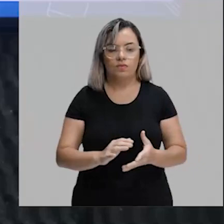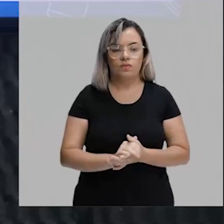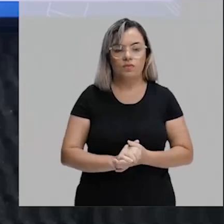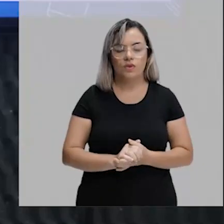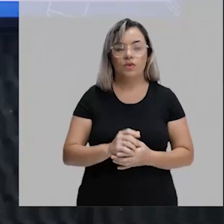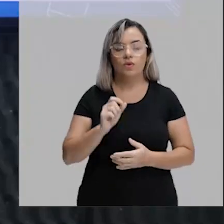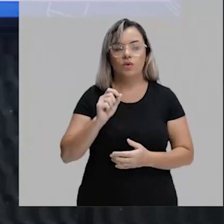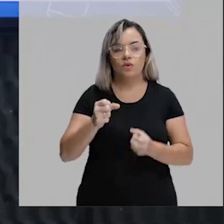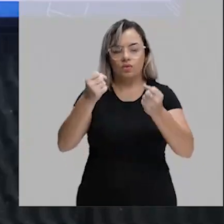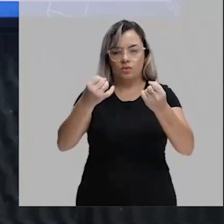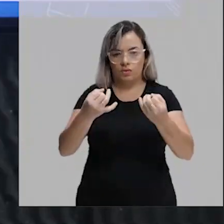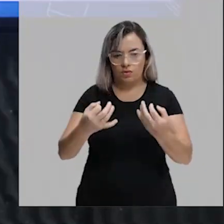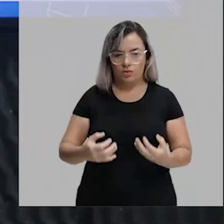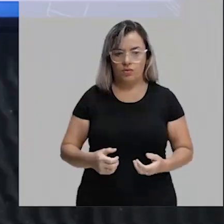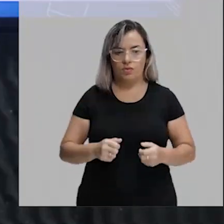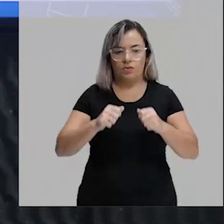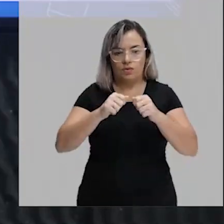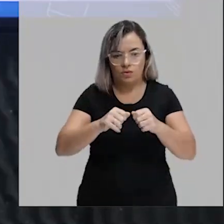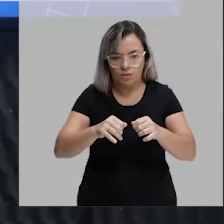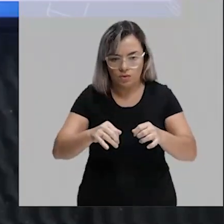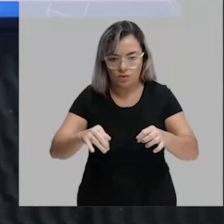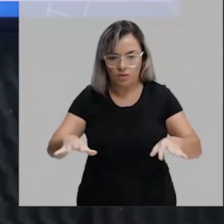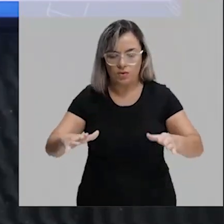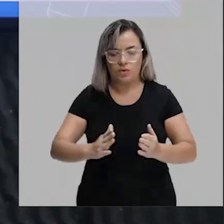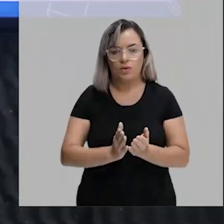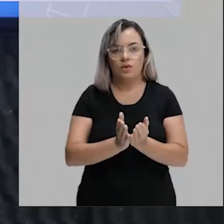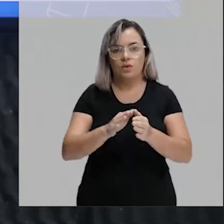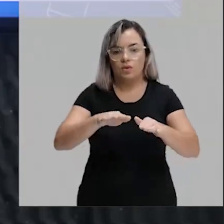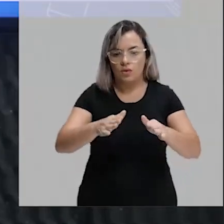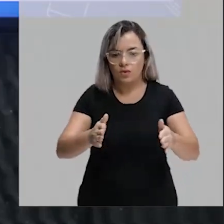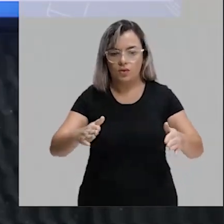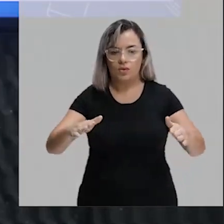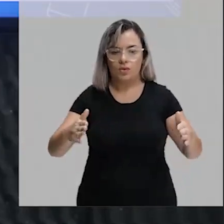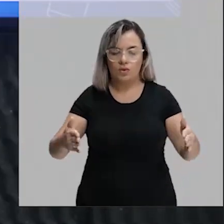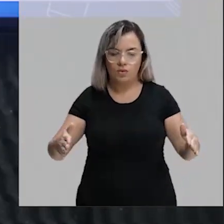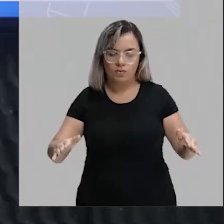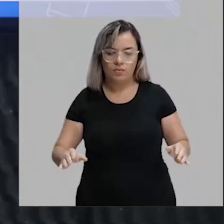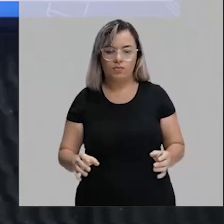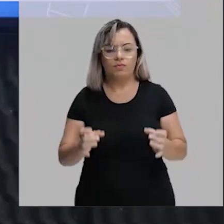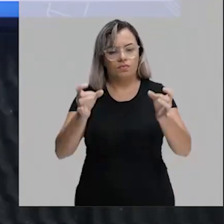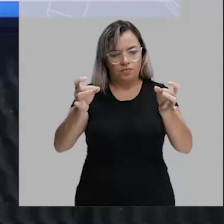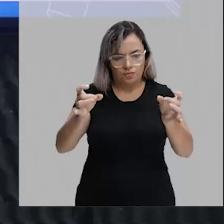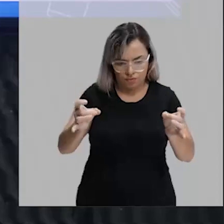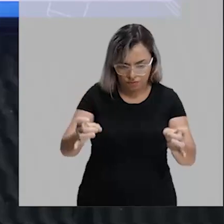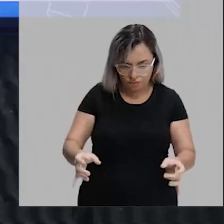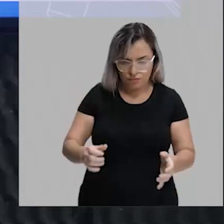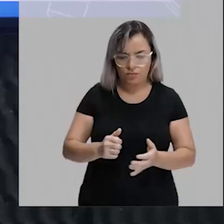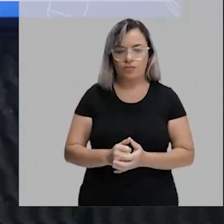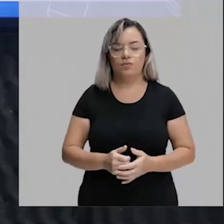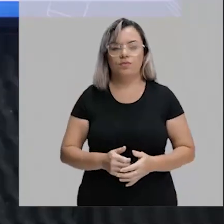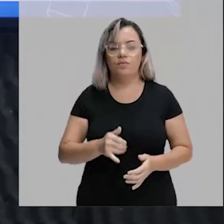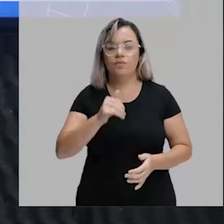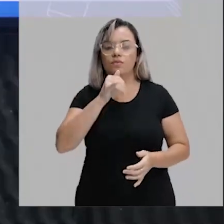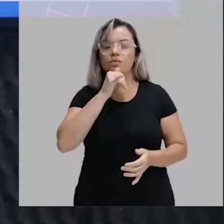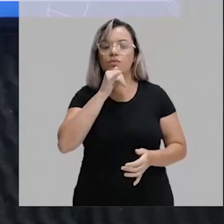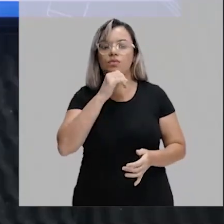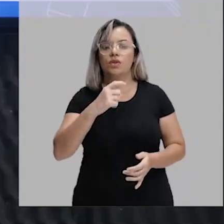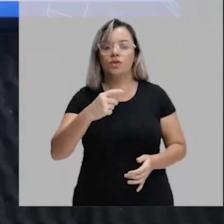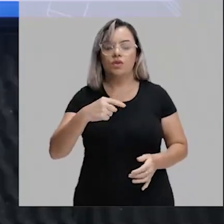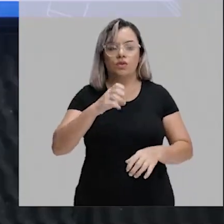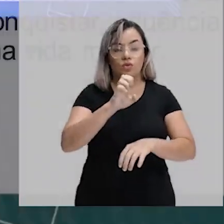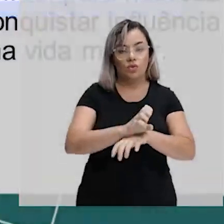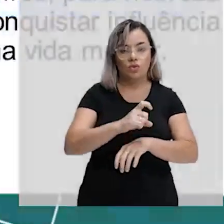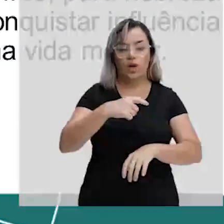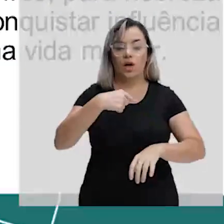expansionismo ibérico, nós temos aqui algumas particularidades. Por exemplo, do expansionismo português.